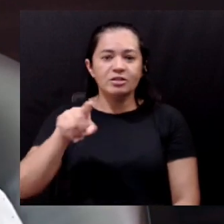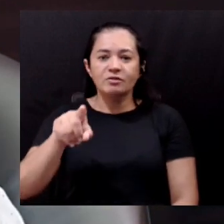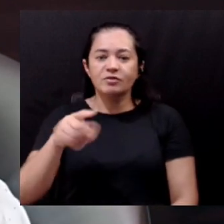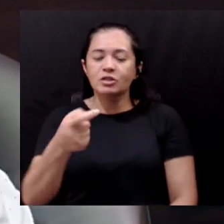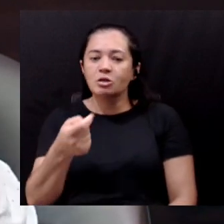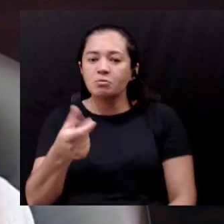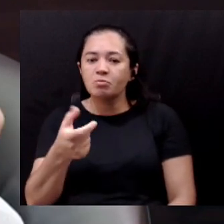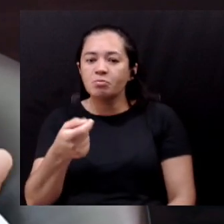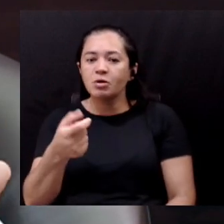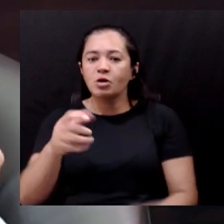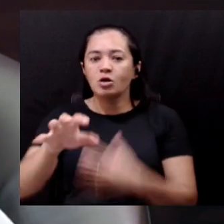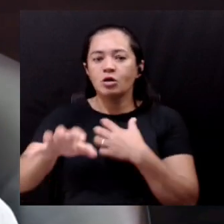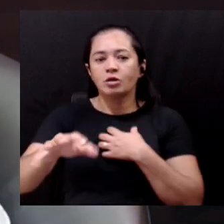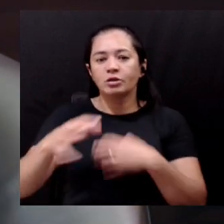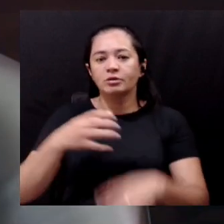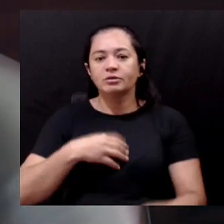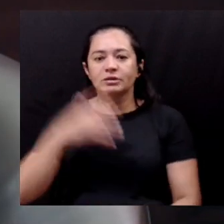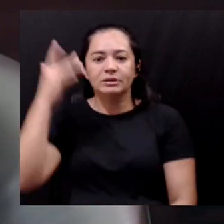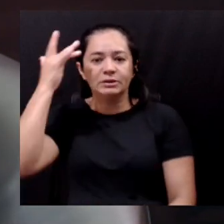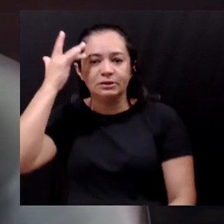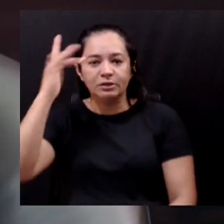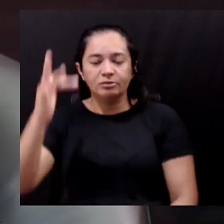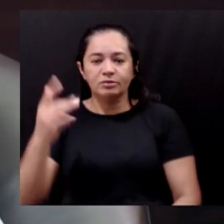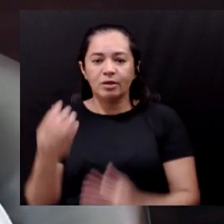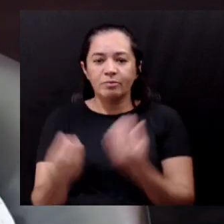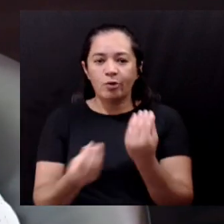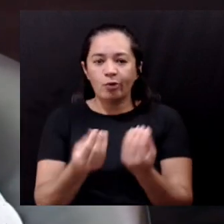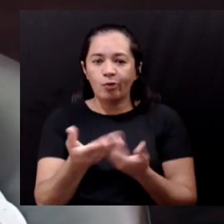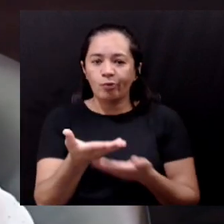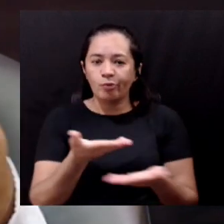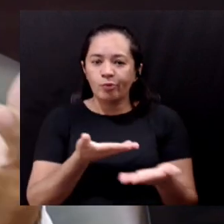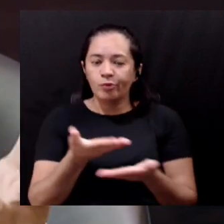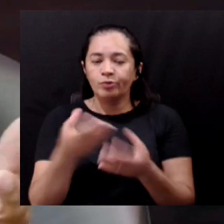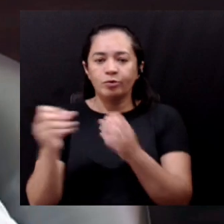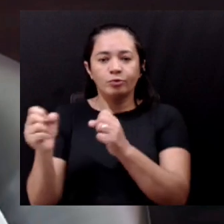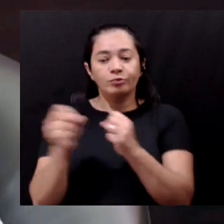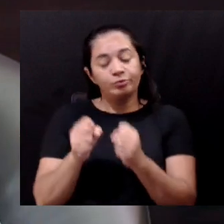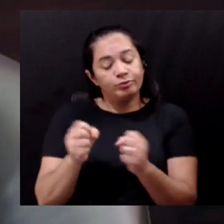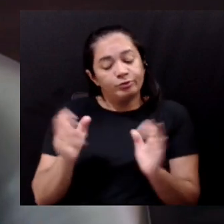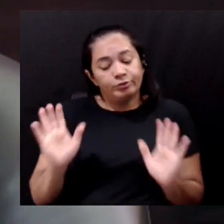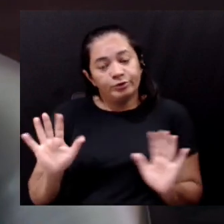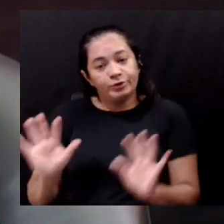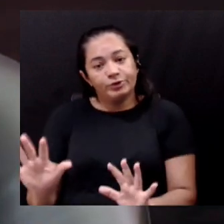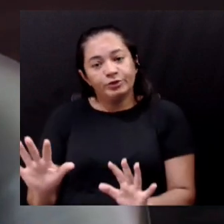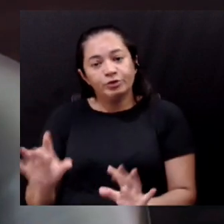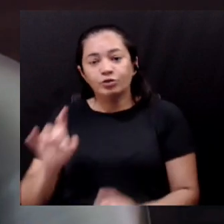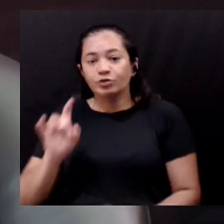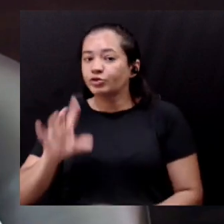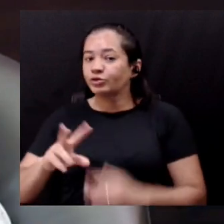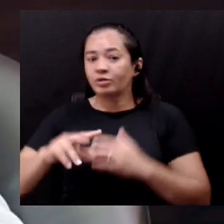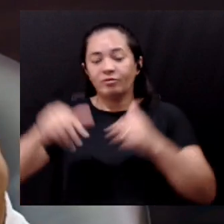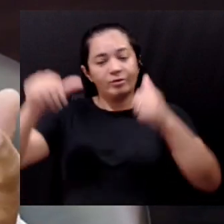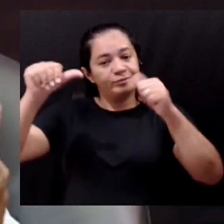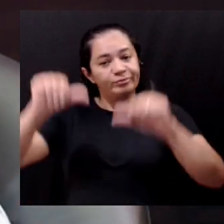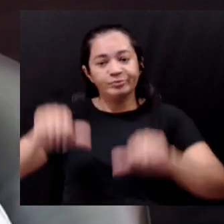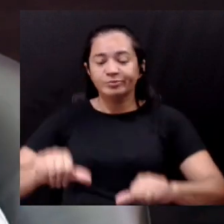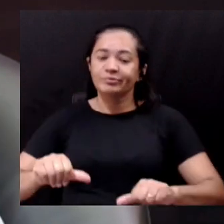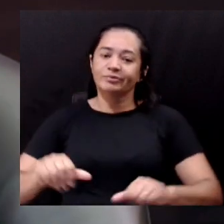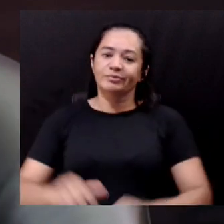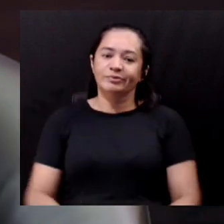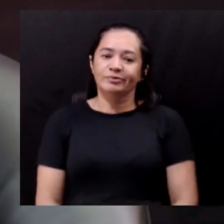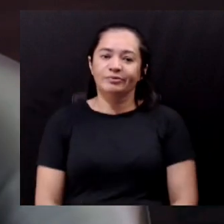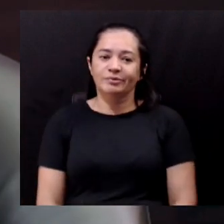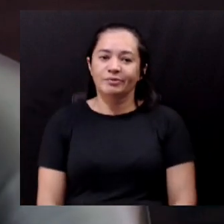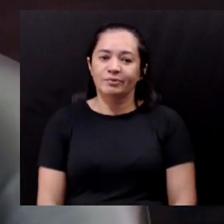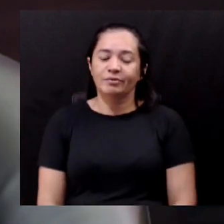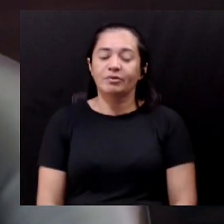não sabe muito bem lidar com o poder, né, isso vai acentuar de alguma forma. E o sucesso, né,